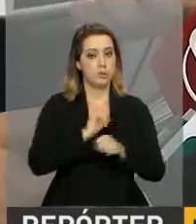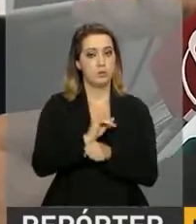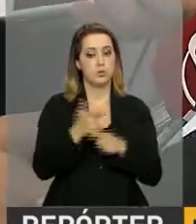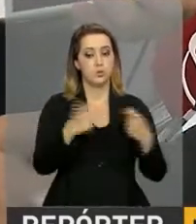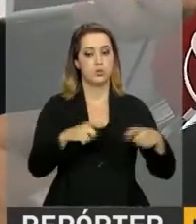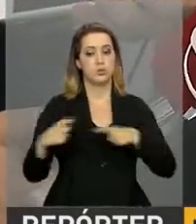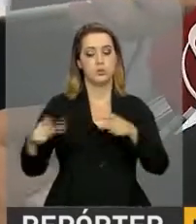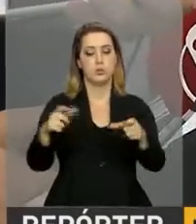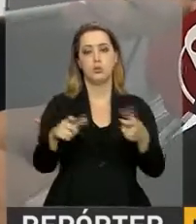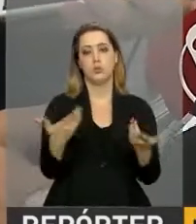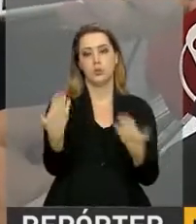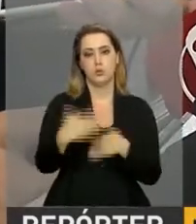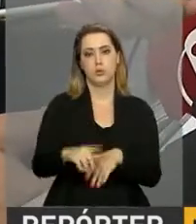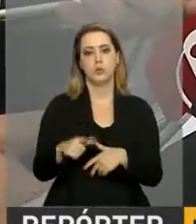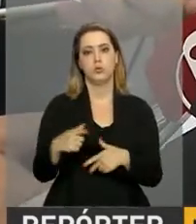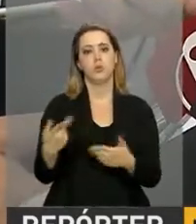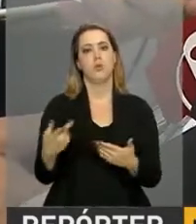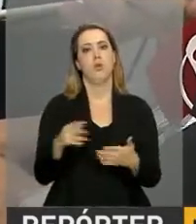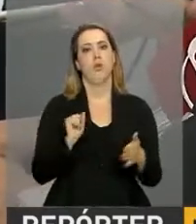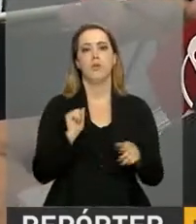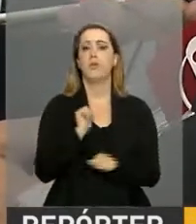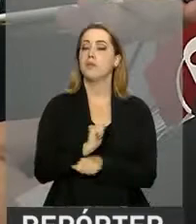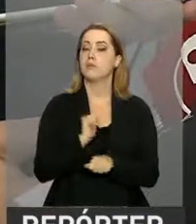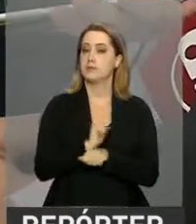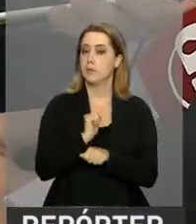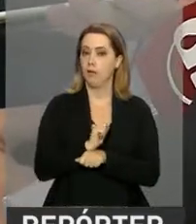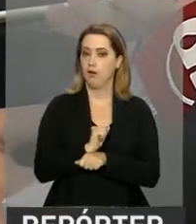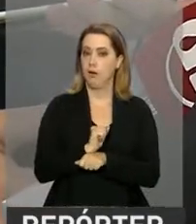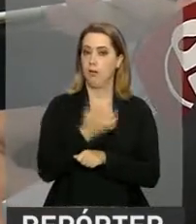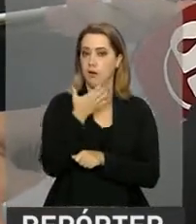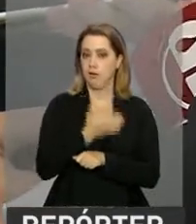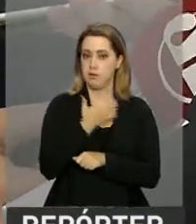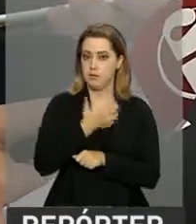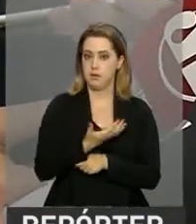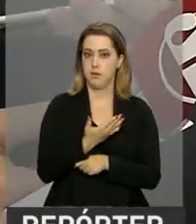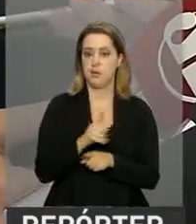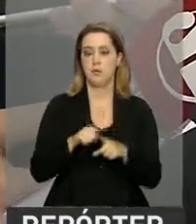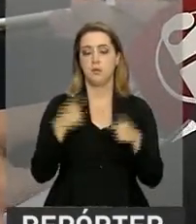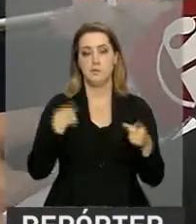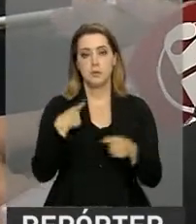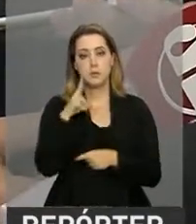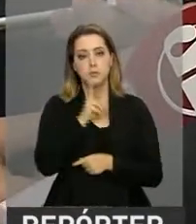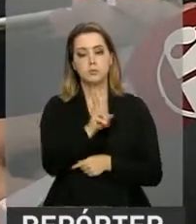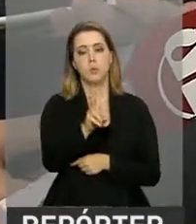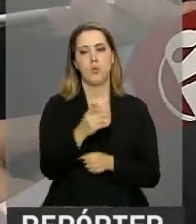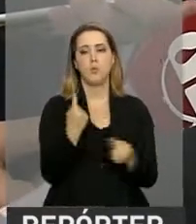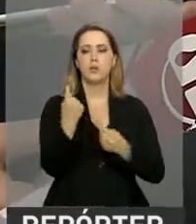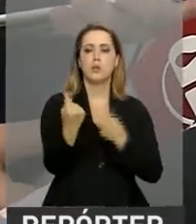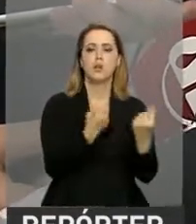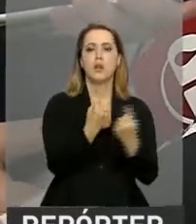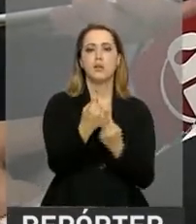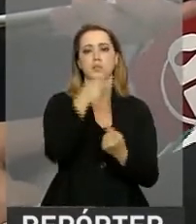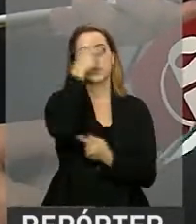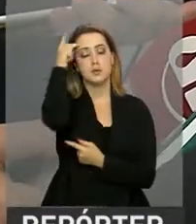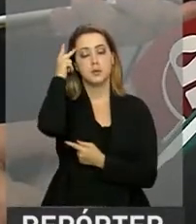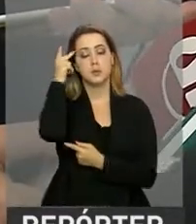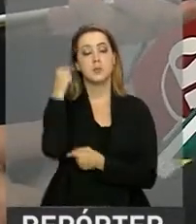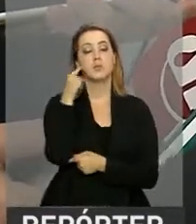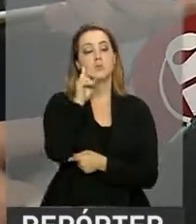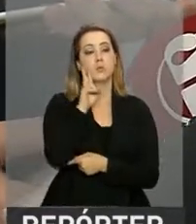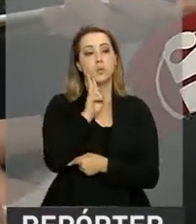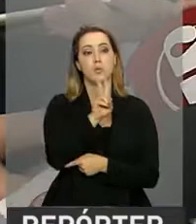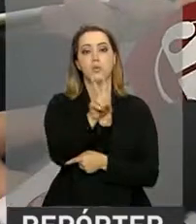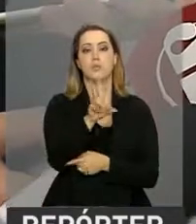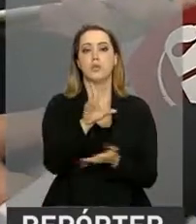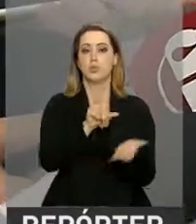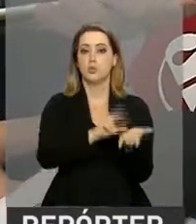prova que não onde não acontecerá o exame mas acima de tudo eu recomendo que cada participante confirme por